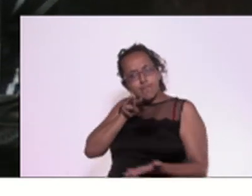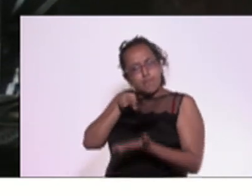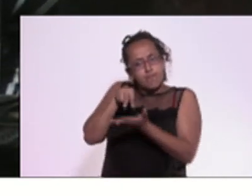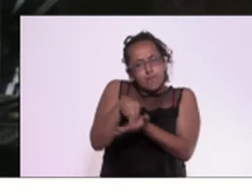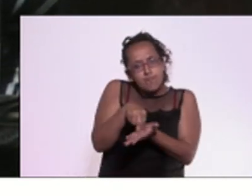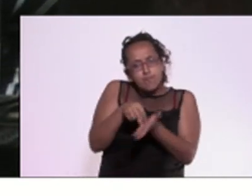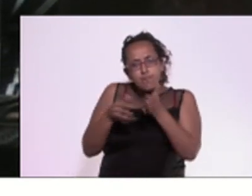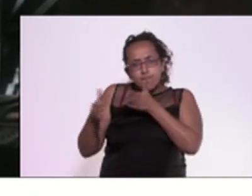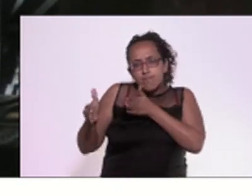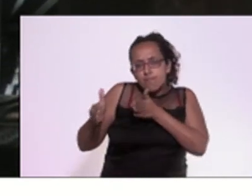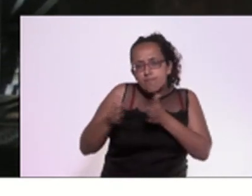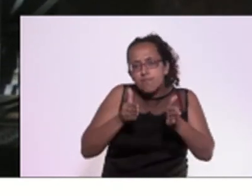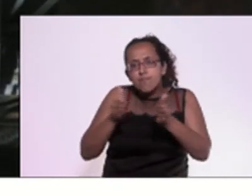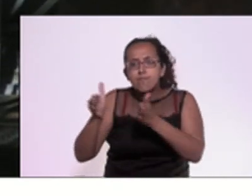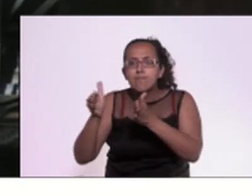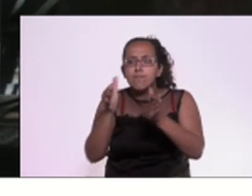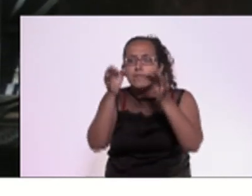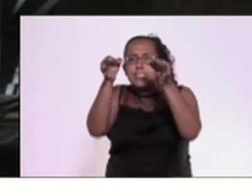Eu nasci em março de